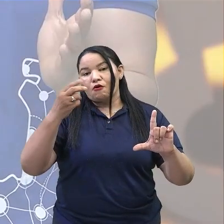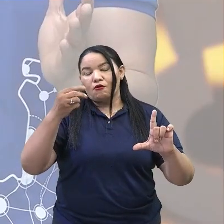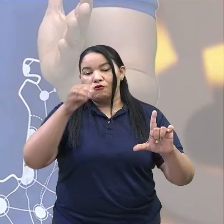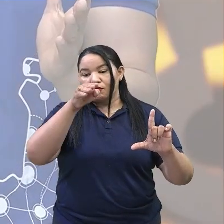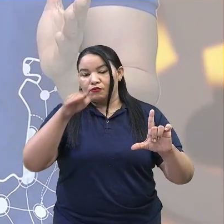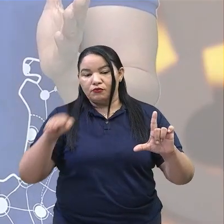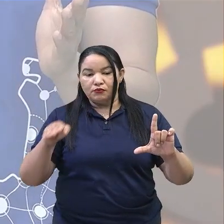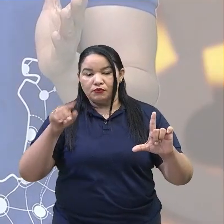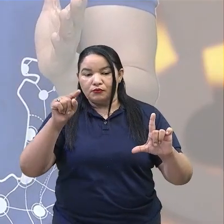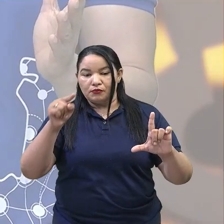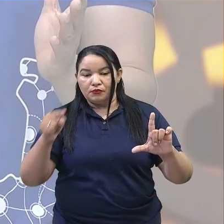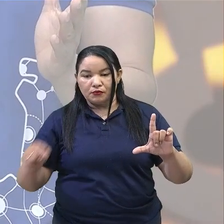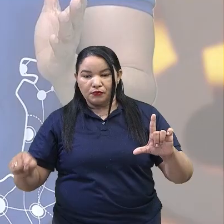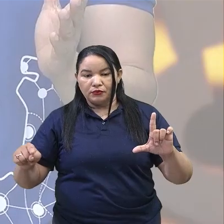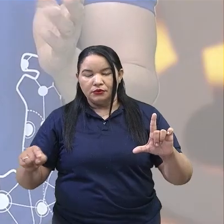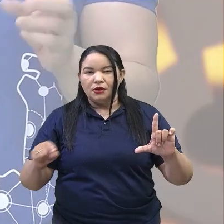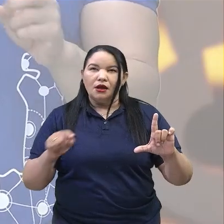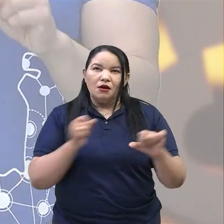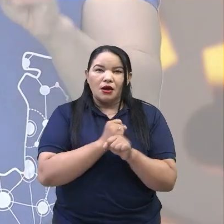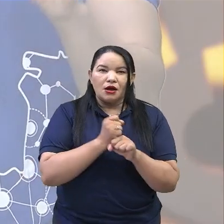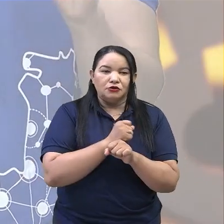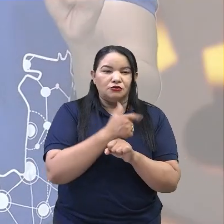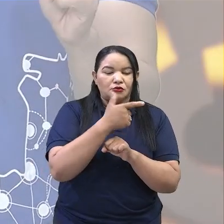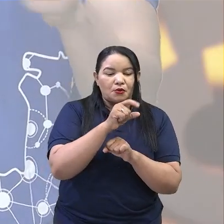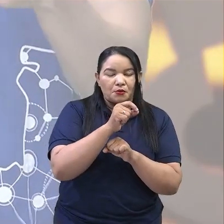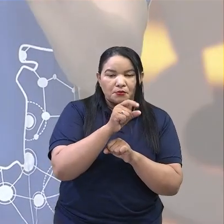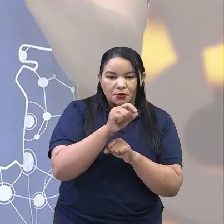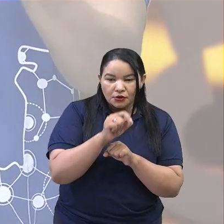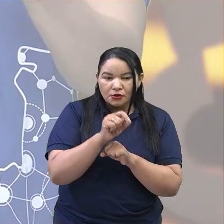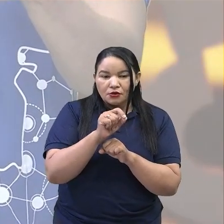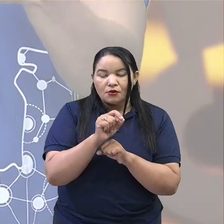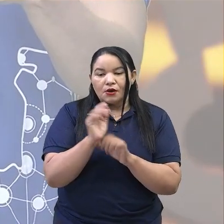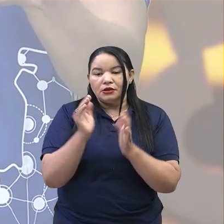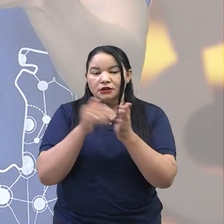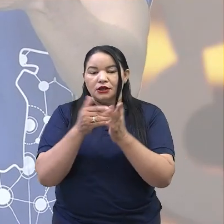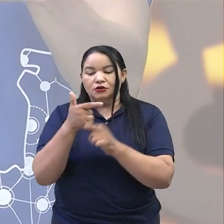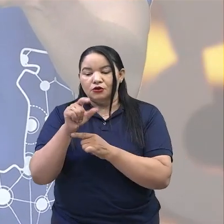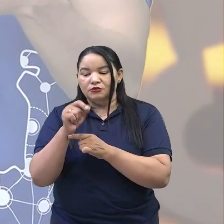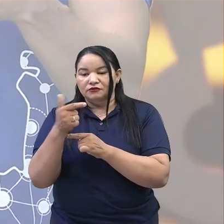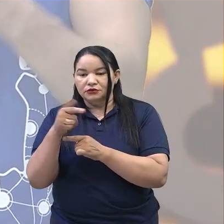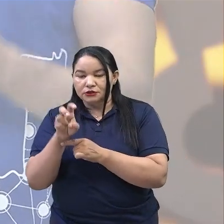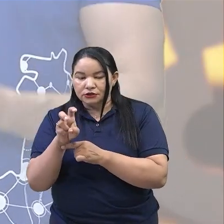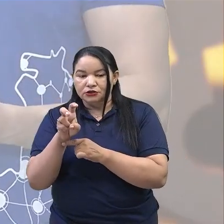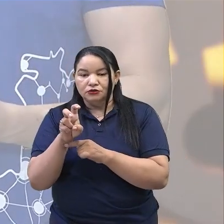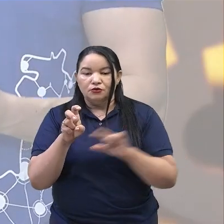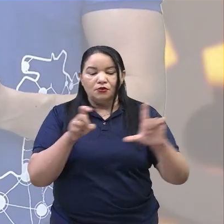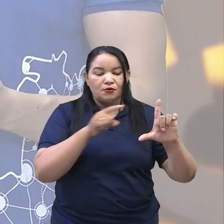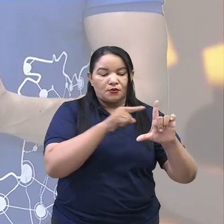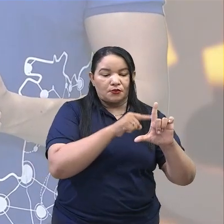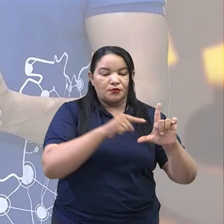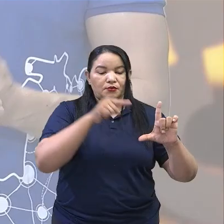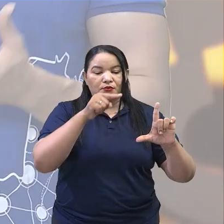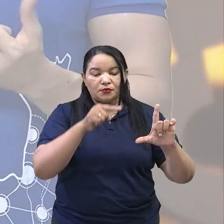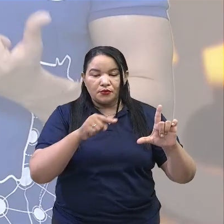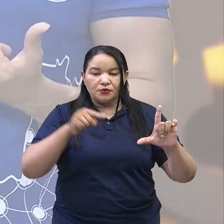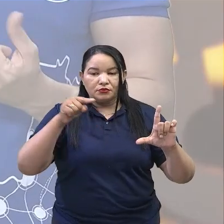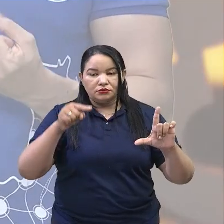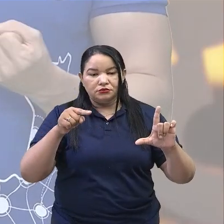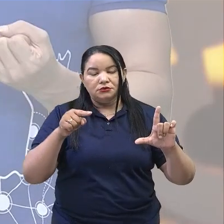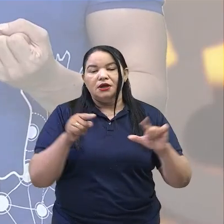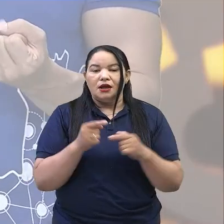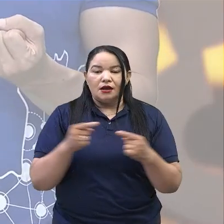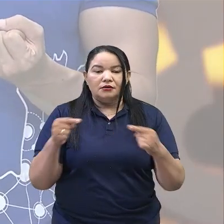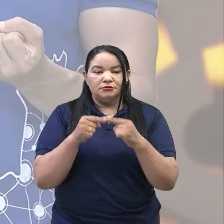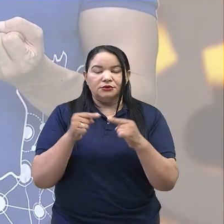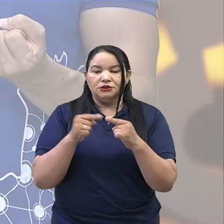de 2000 a 2025. Aí faz um gráfico de linha que você consegue, com os anos ali. É muito usado em séries